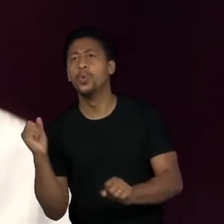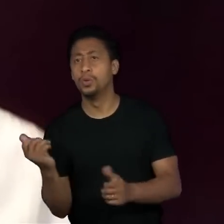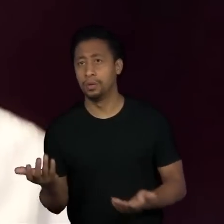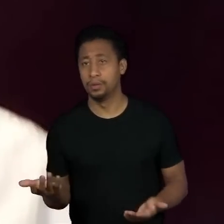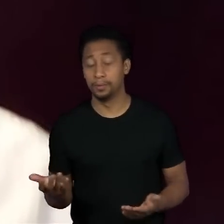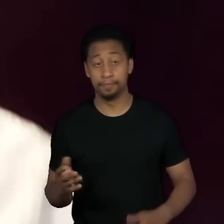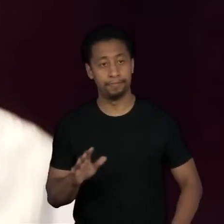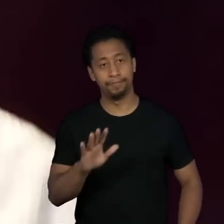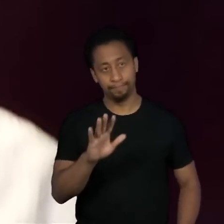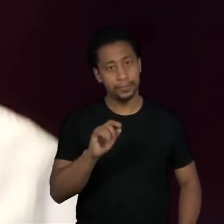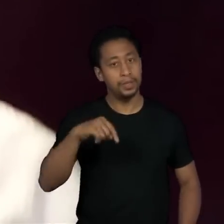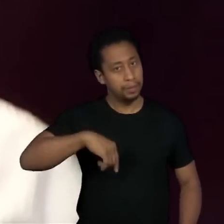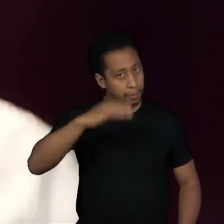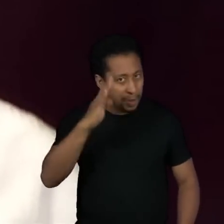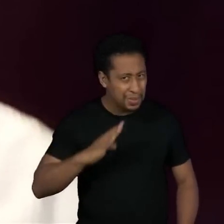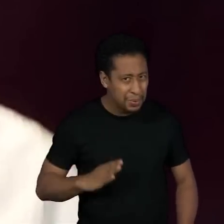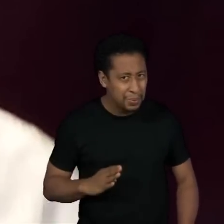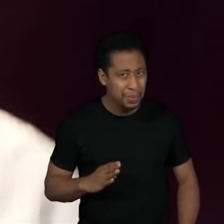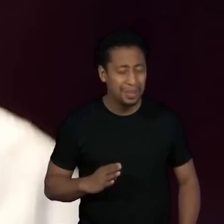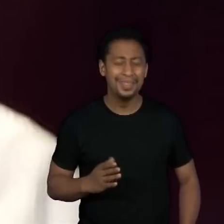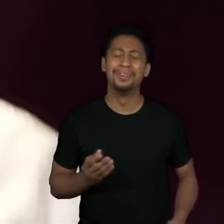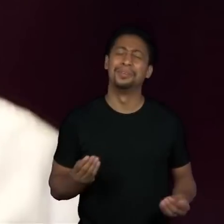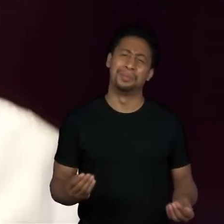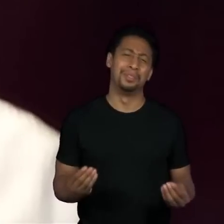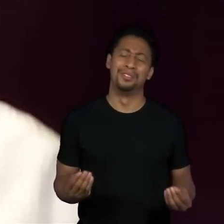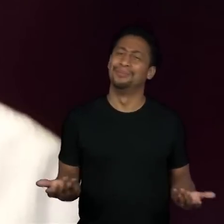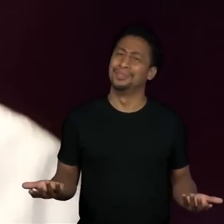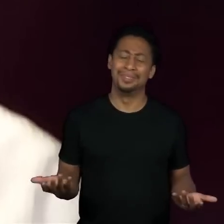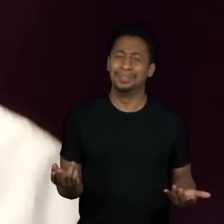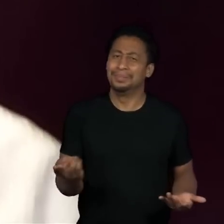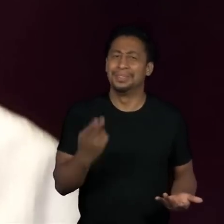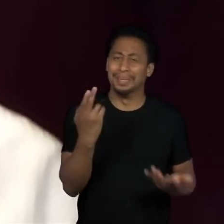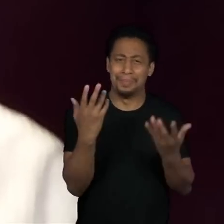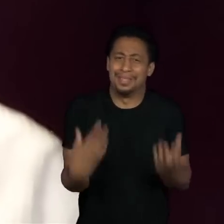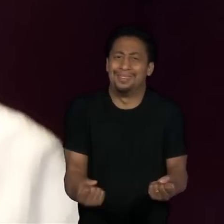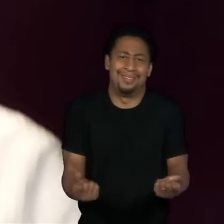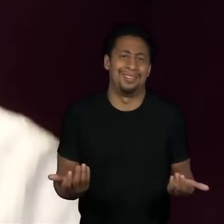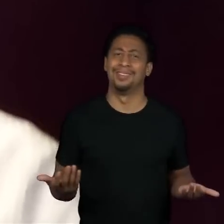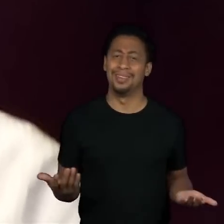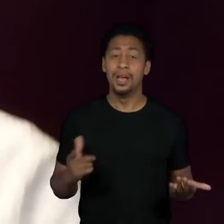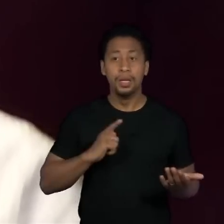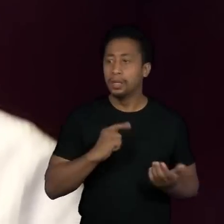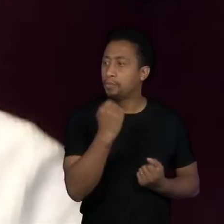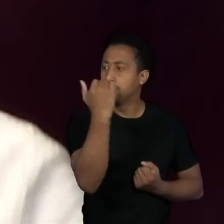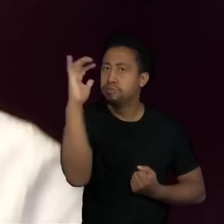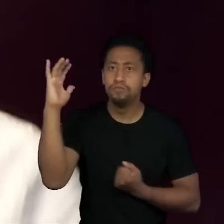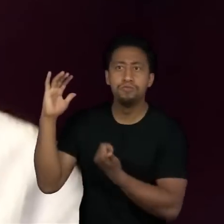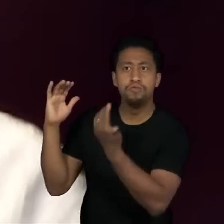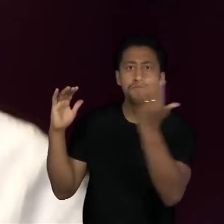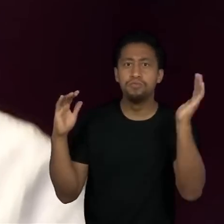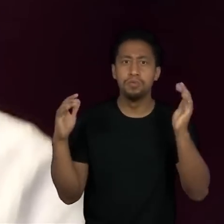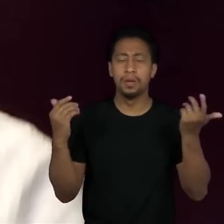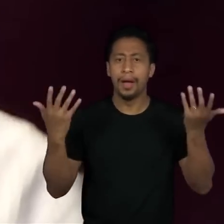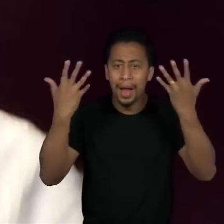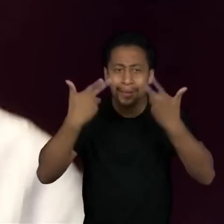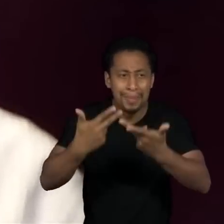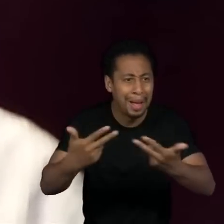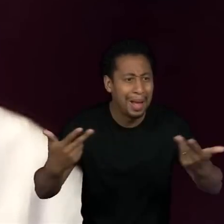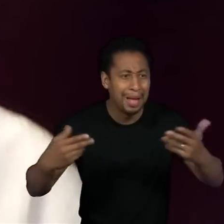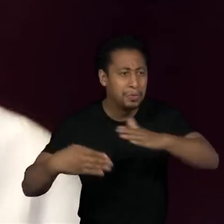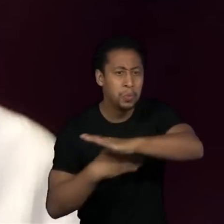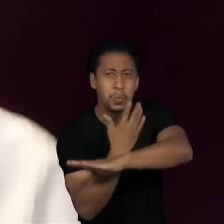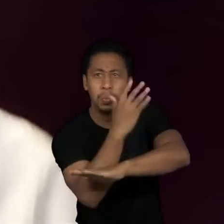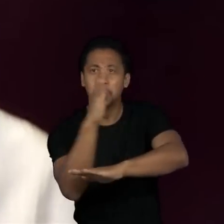gente veja num país que tem tantas condições, tantos recursos naturais, que as populações cheguem a